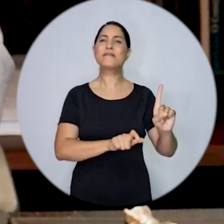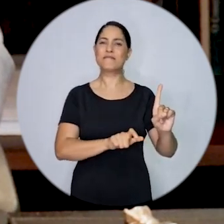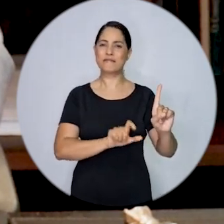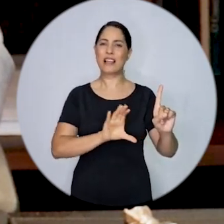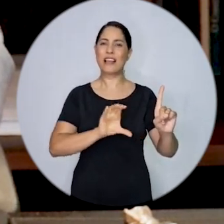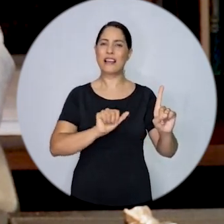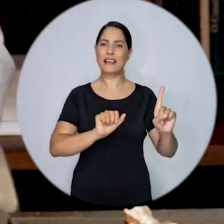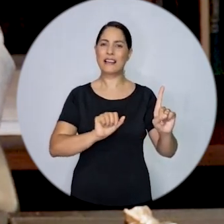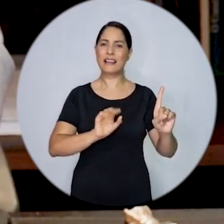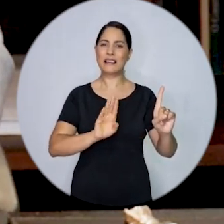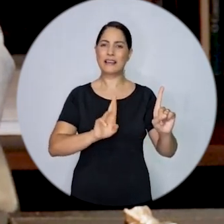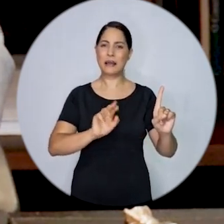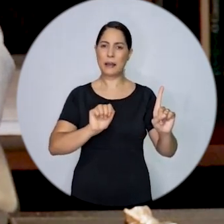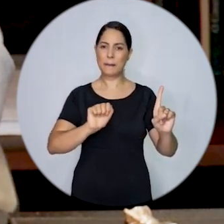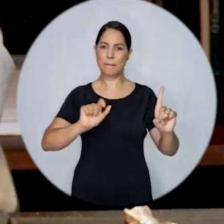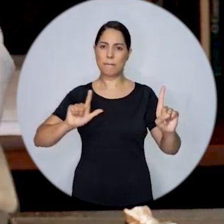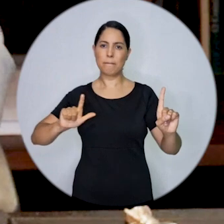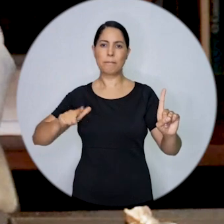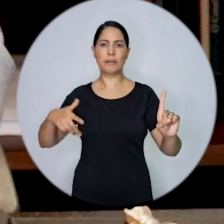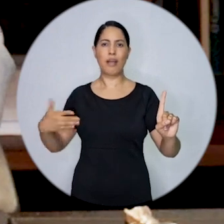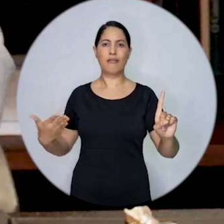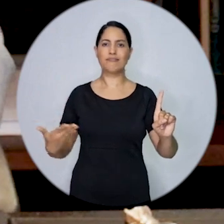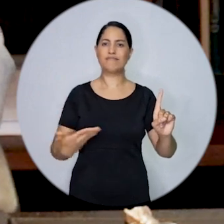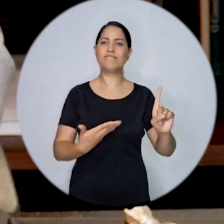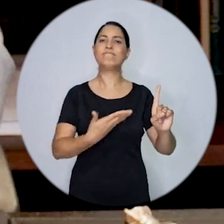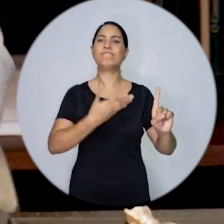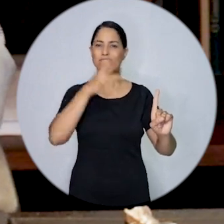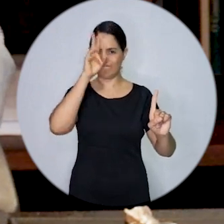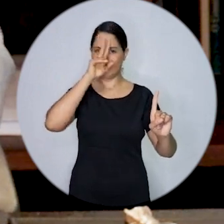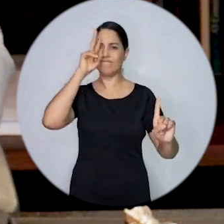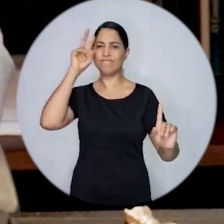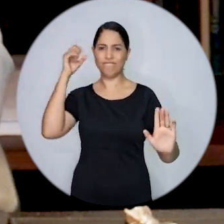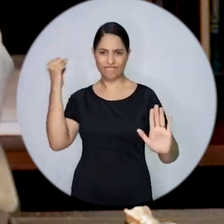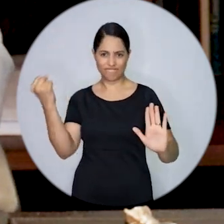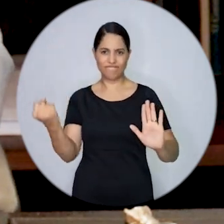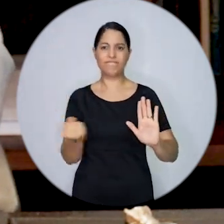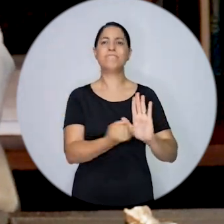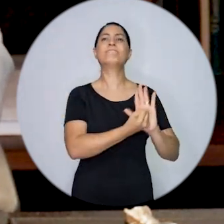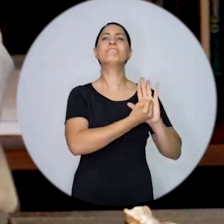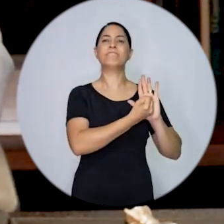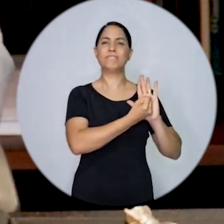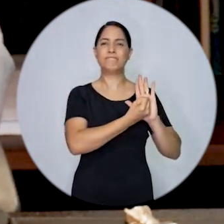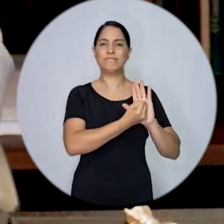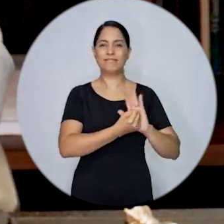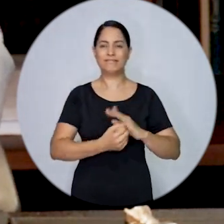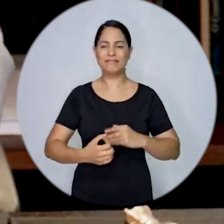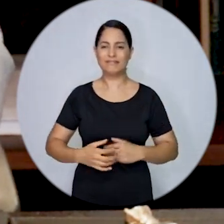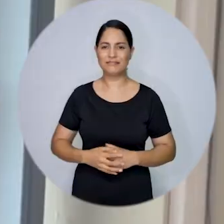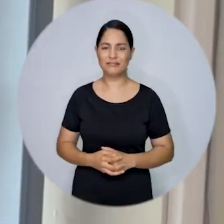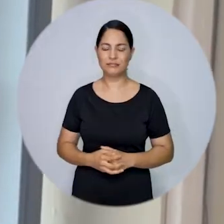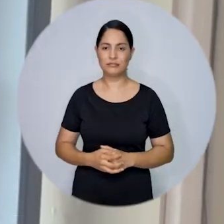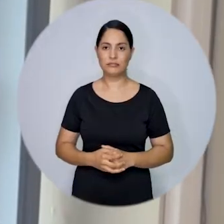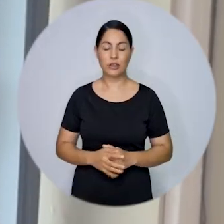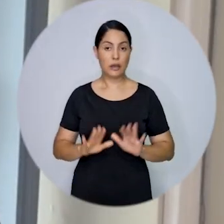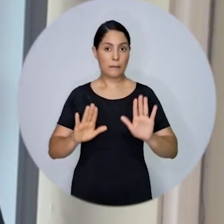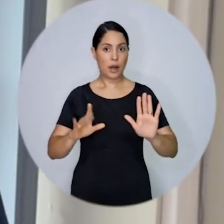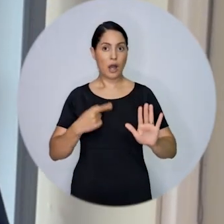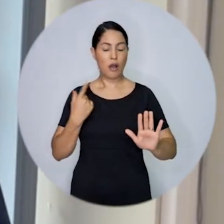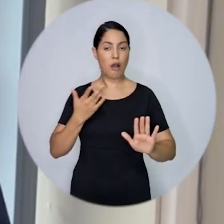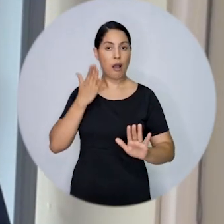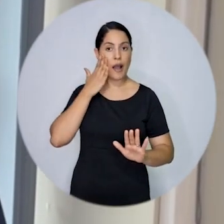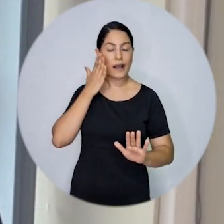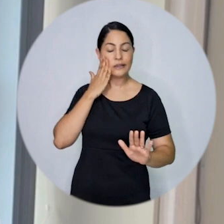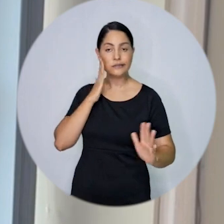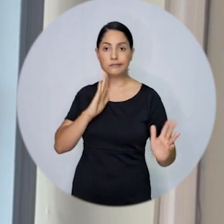que emerge e ficará permanentemente na história, José Bernardo Cabral. Então esse quadro